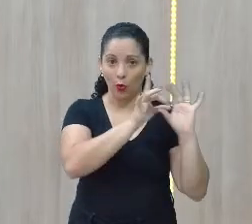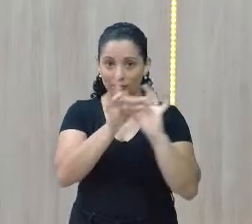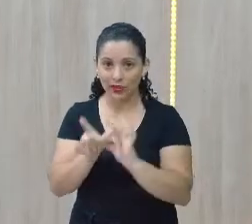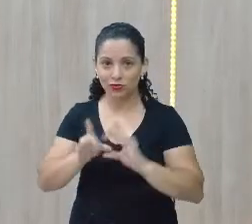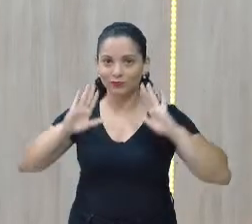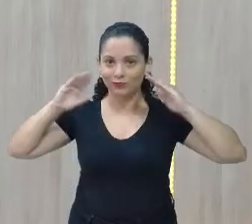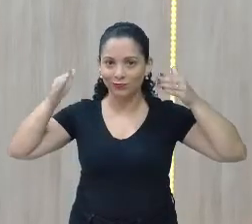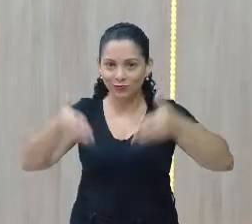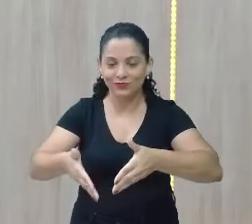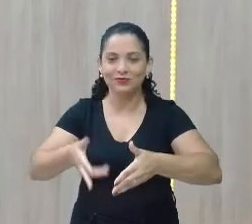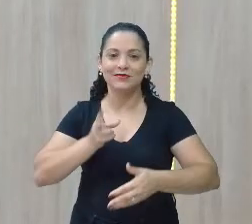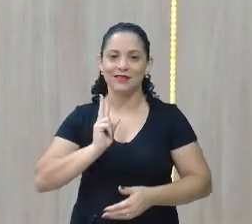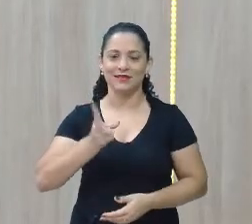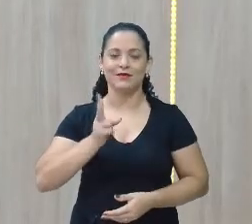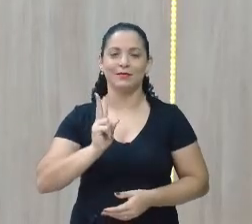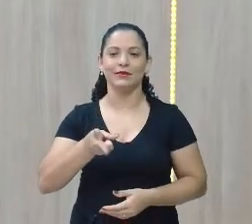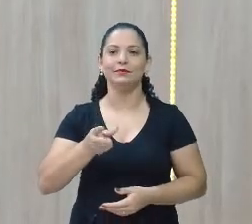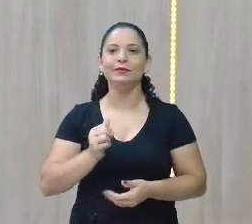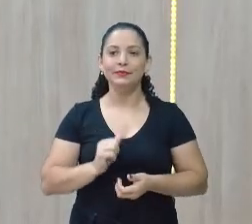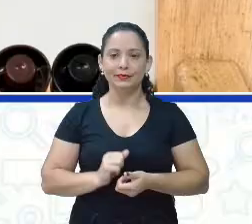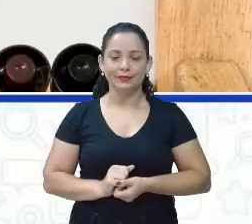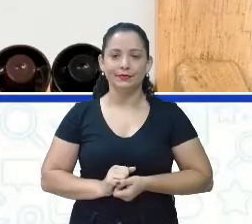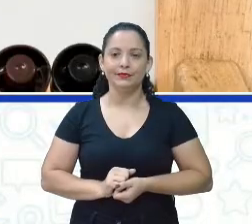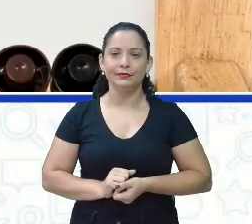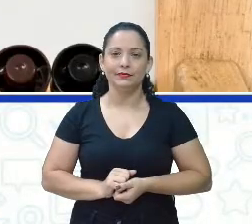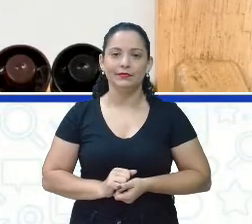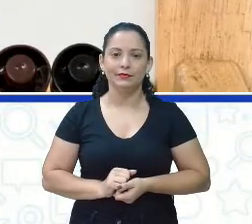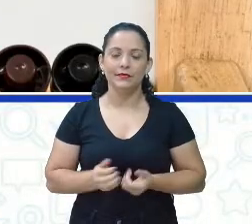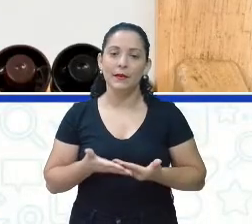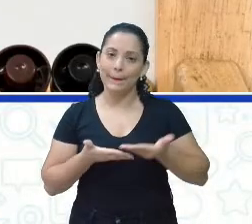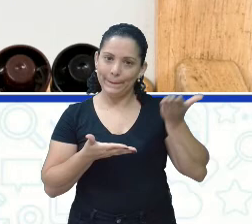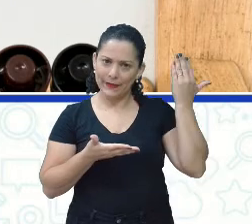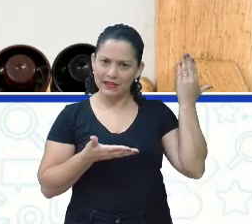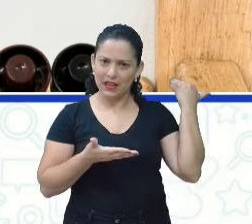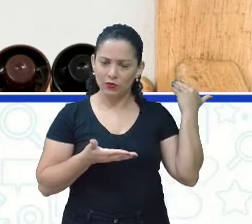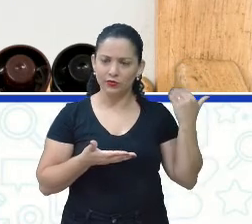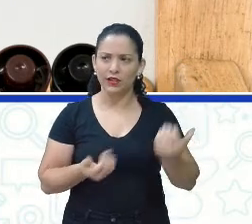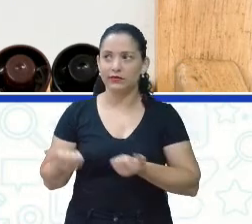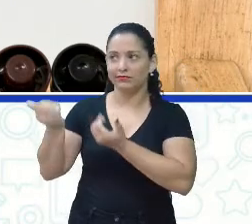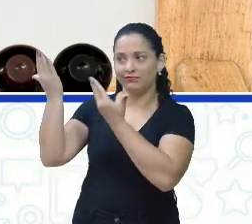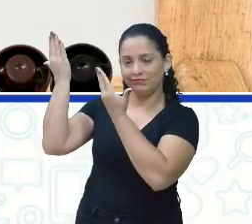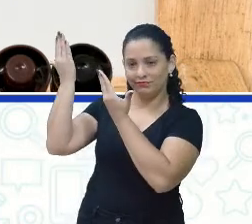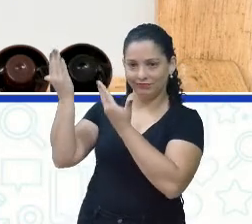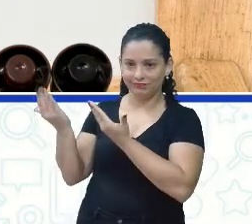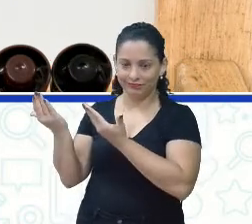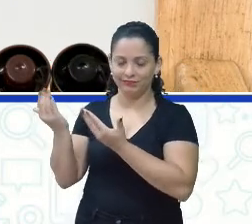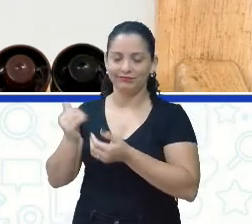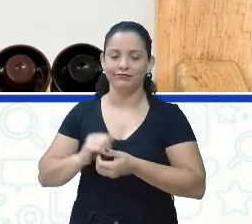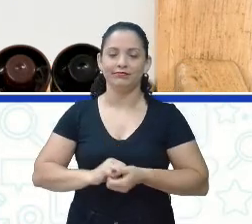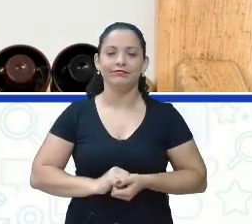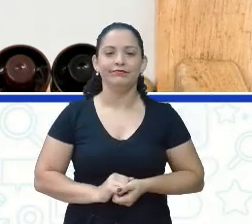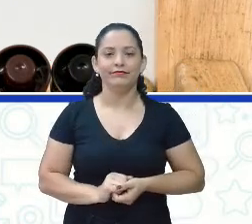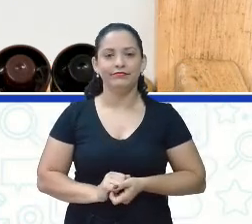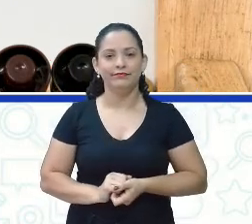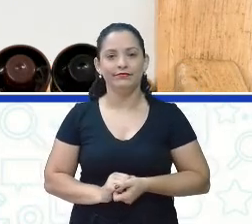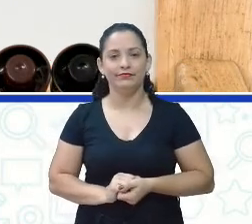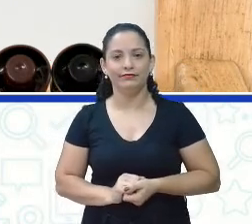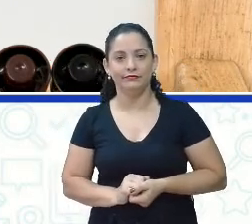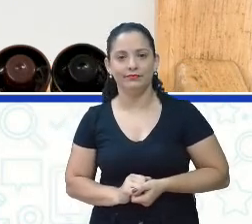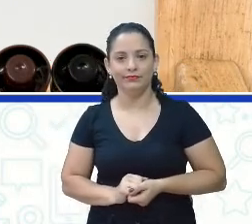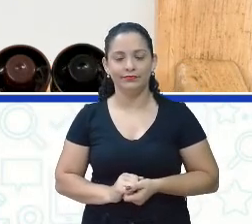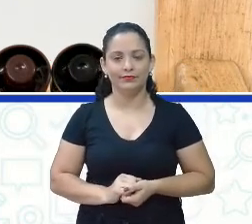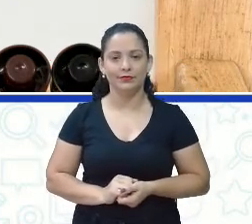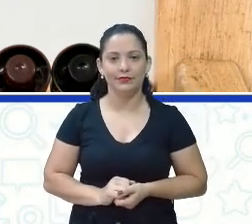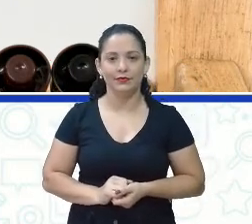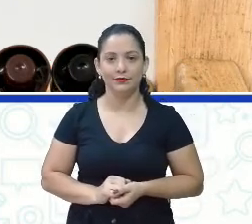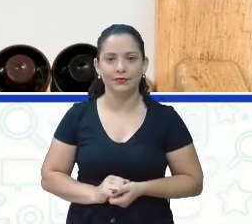O contexto é quem vai nos ajudar a diferenciar. Então, no passado, I was, e o que era was vai virar, o